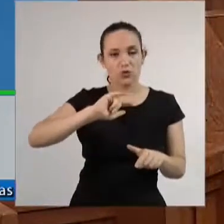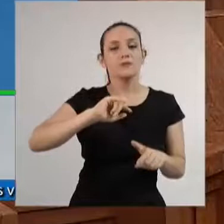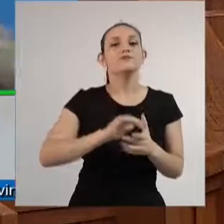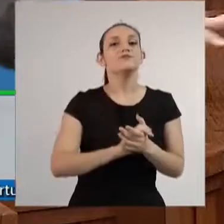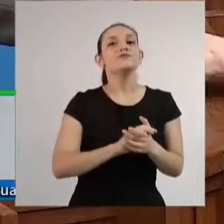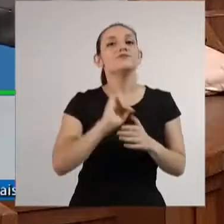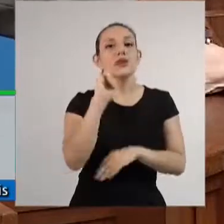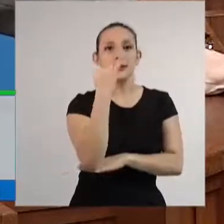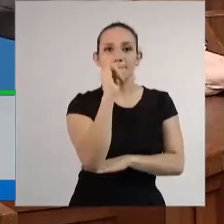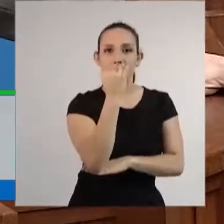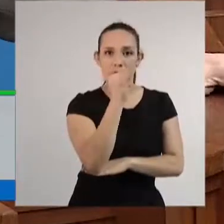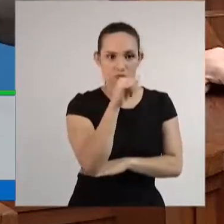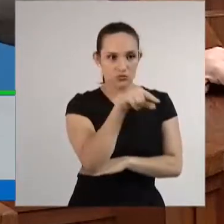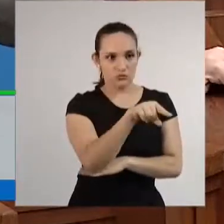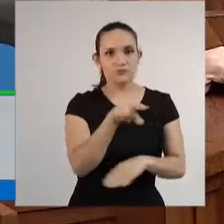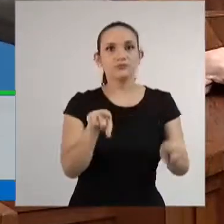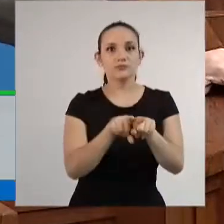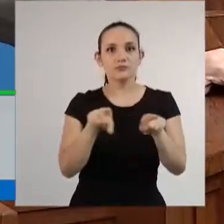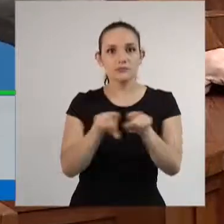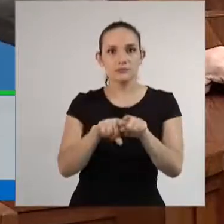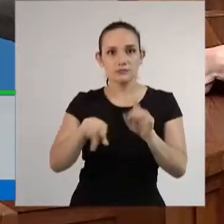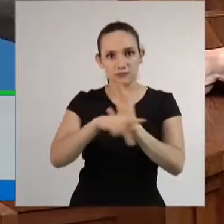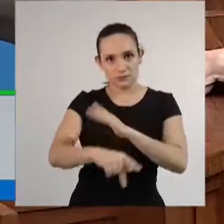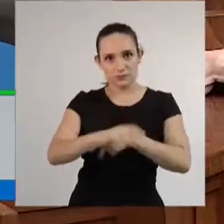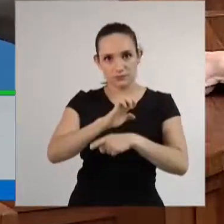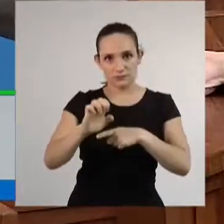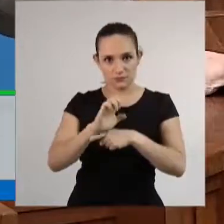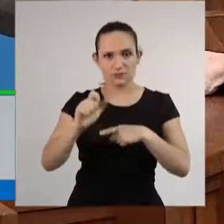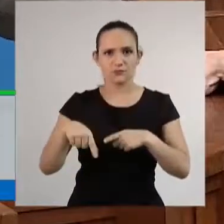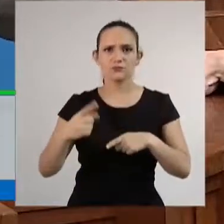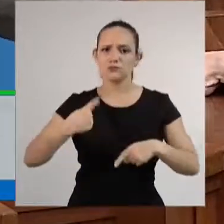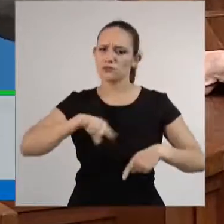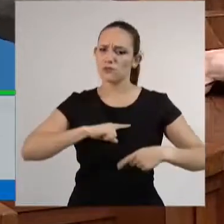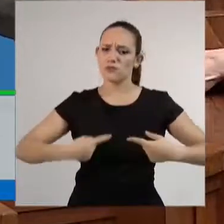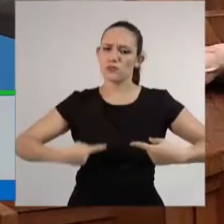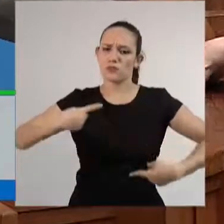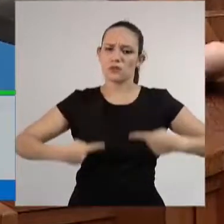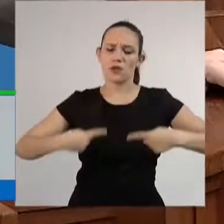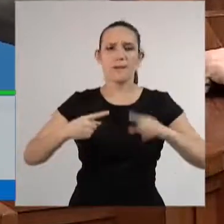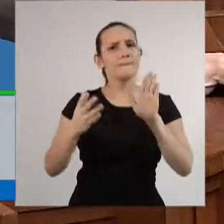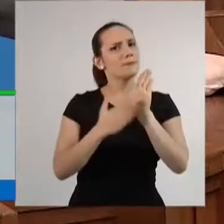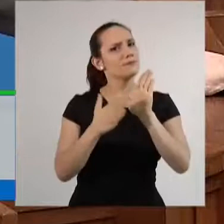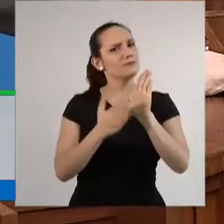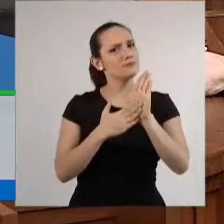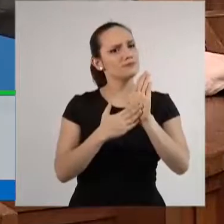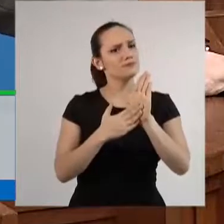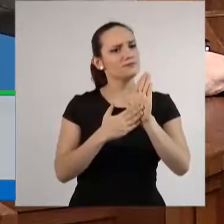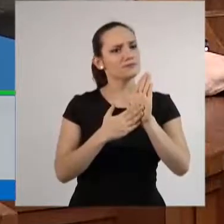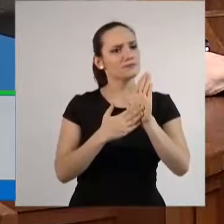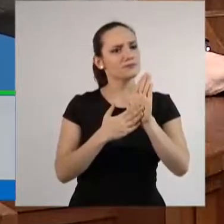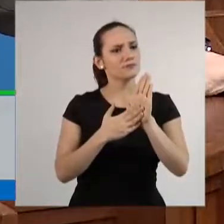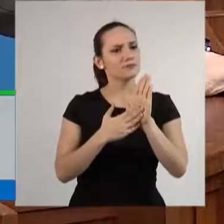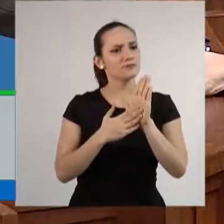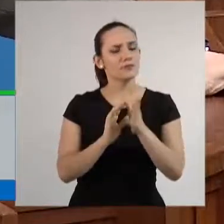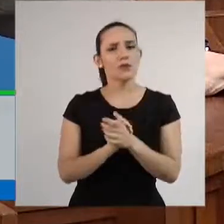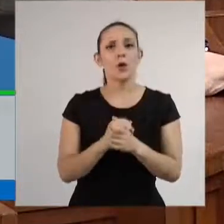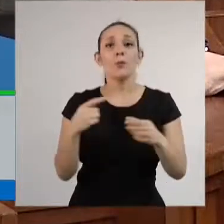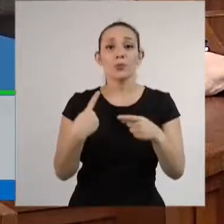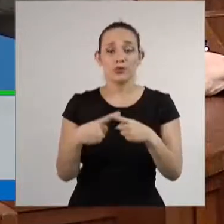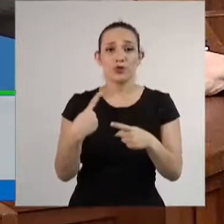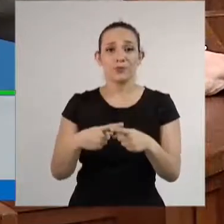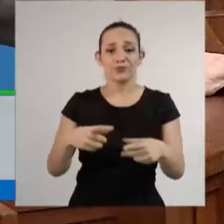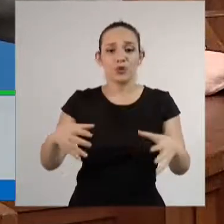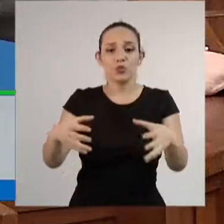FENAFisco, discutir uma proposta apresentada pelo Centro de Cidadania